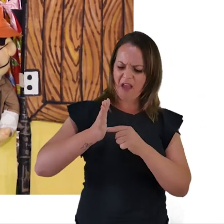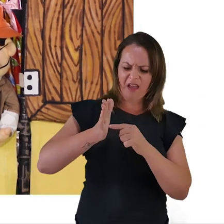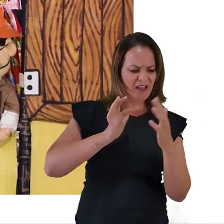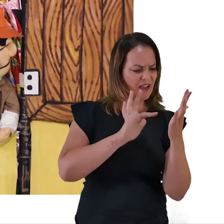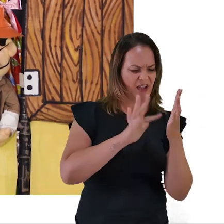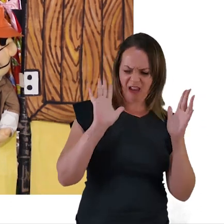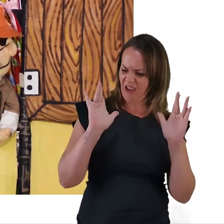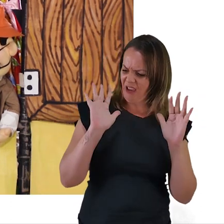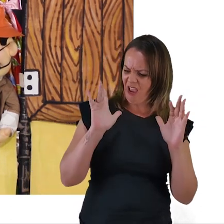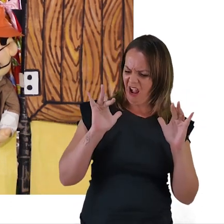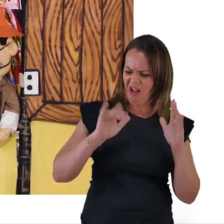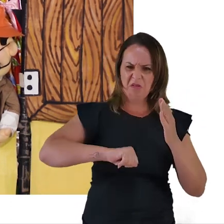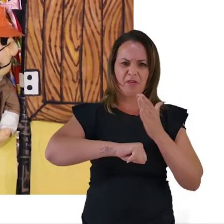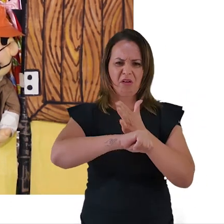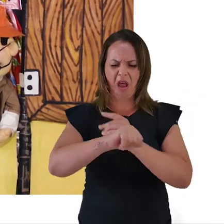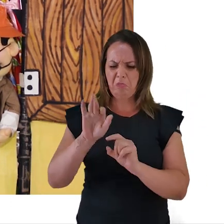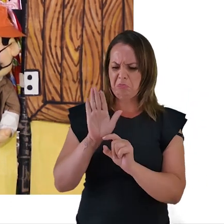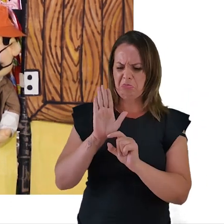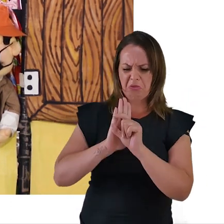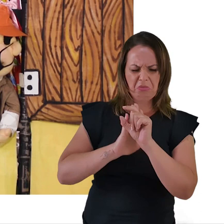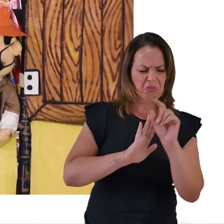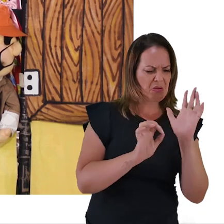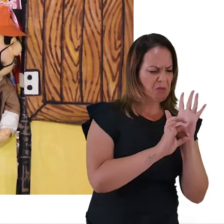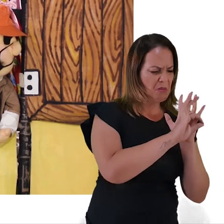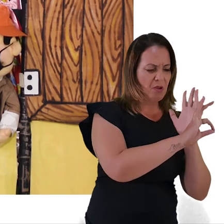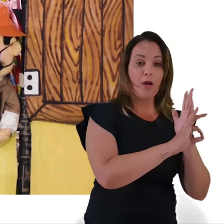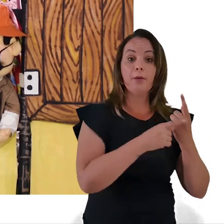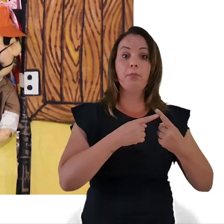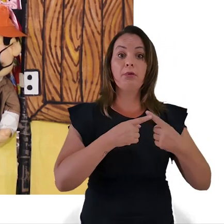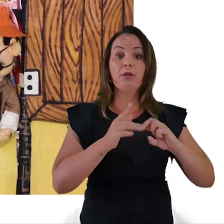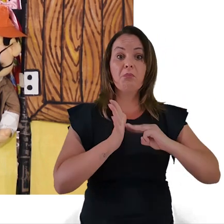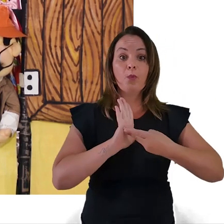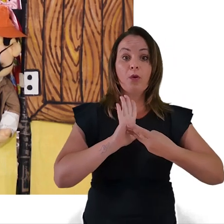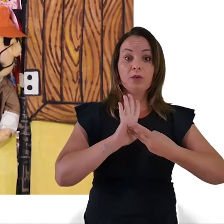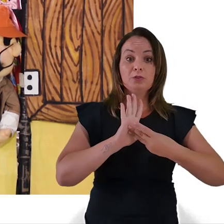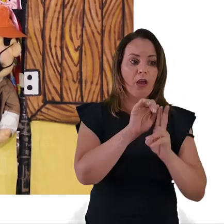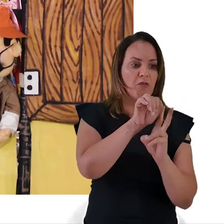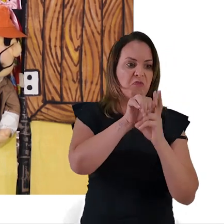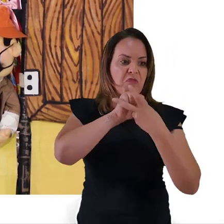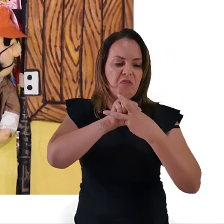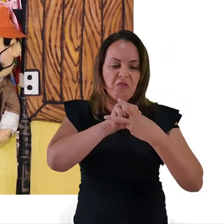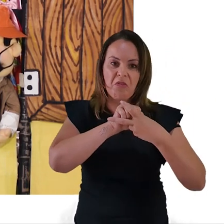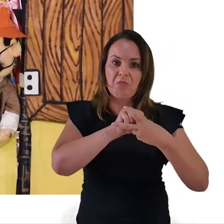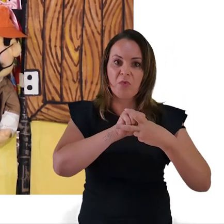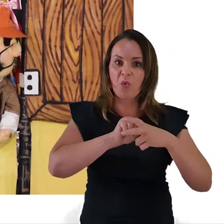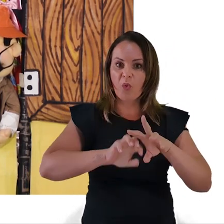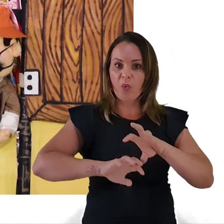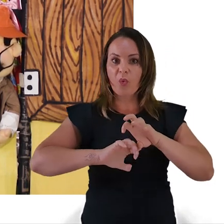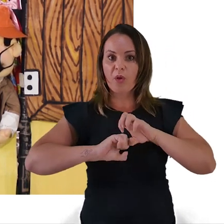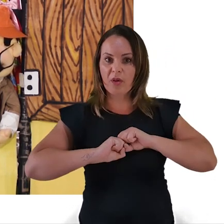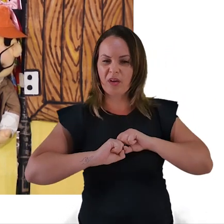com bolhas, por causa de um vírus transmitido pelo gado. Era uma